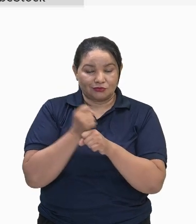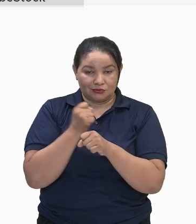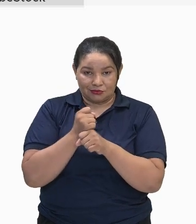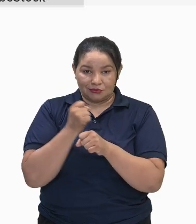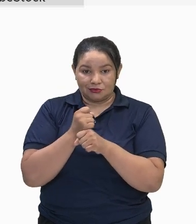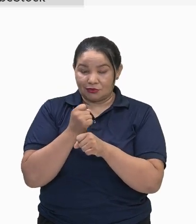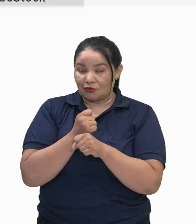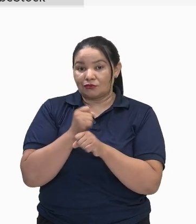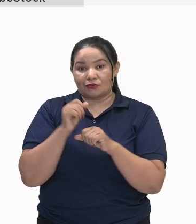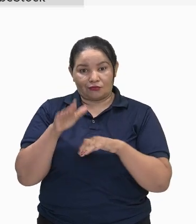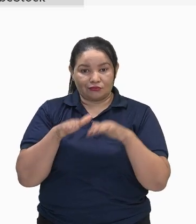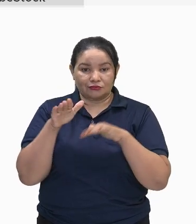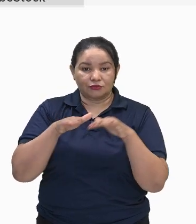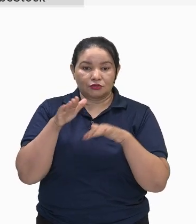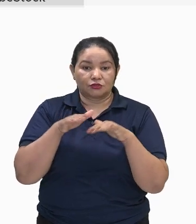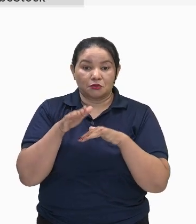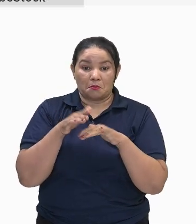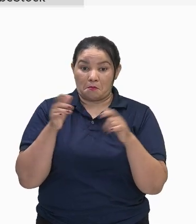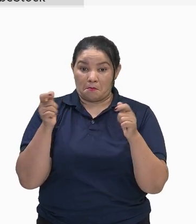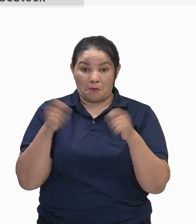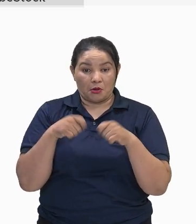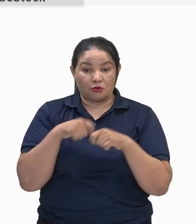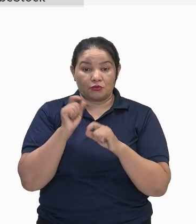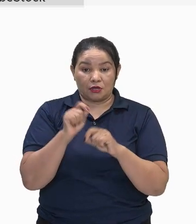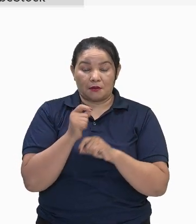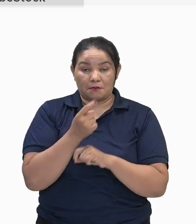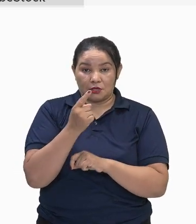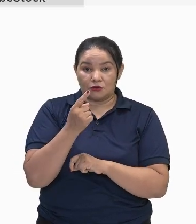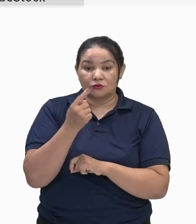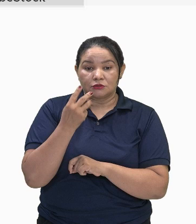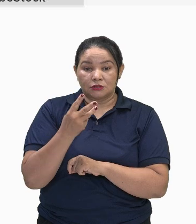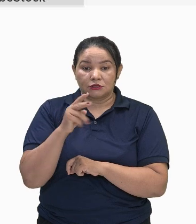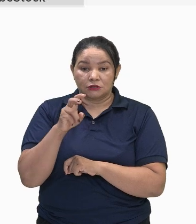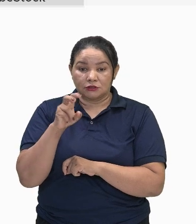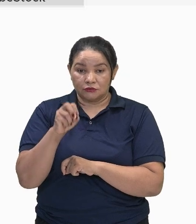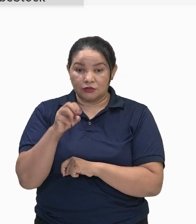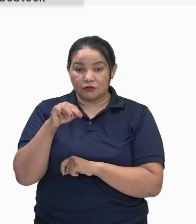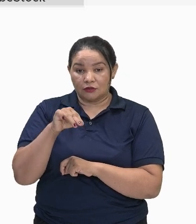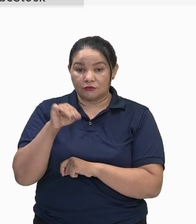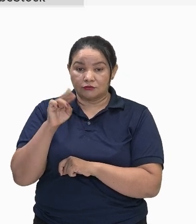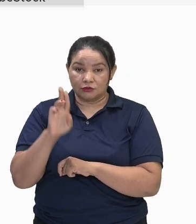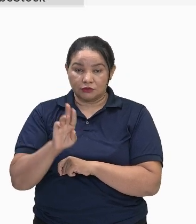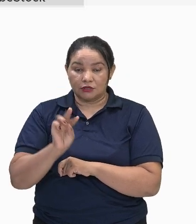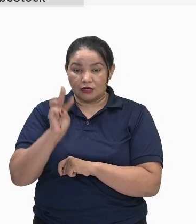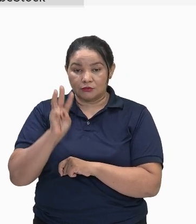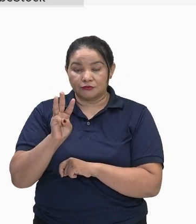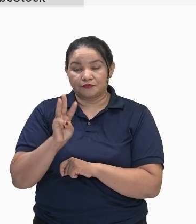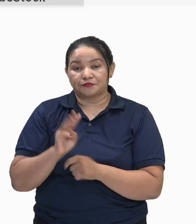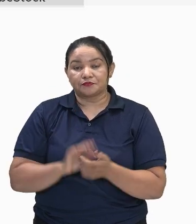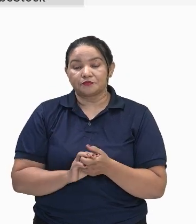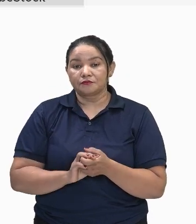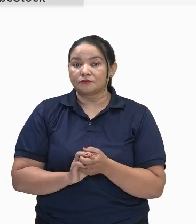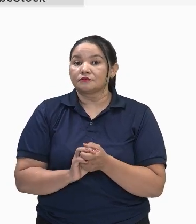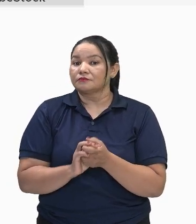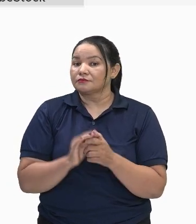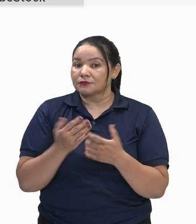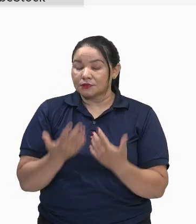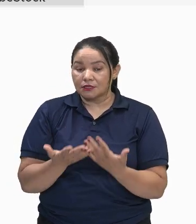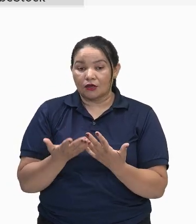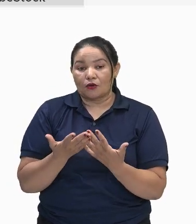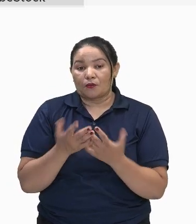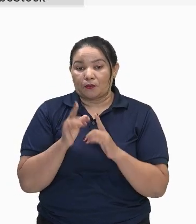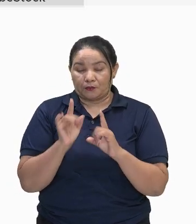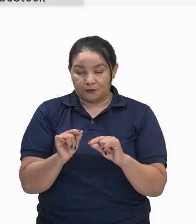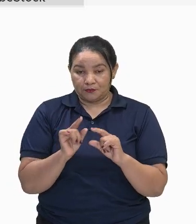uma potência de aproximadamente 1.350 megawatts. Então, quer dizer, gente, que